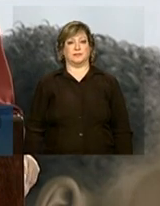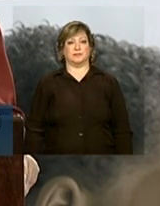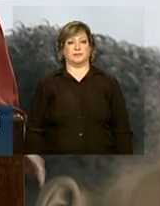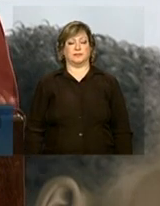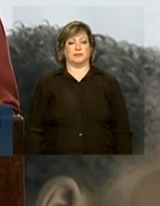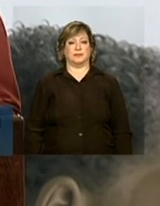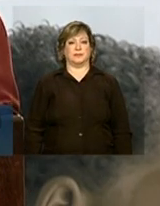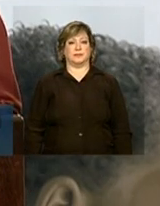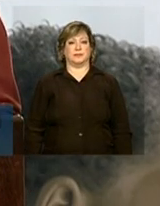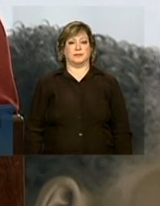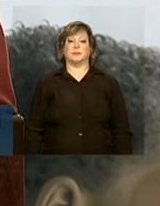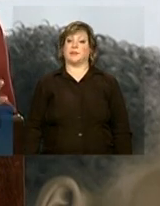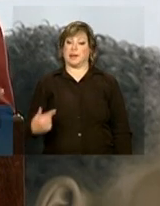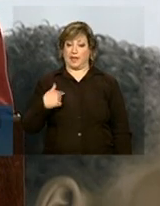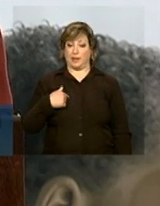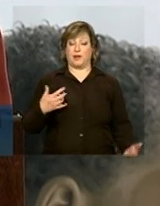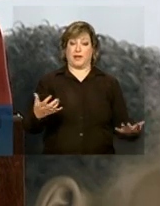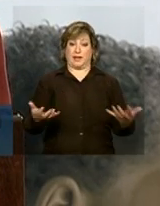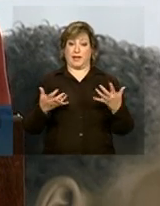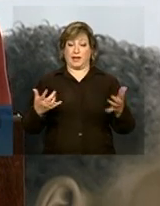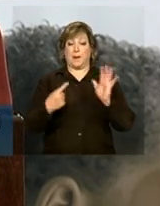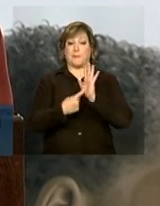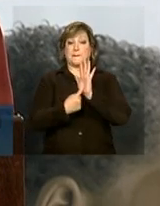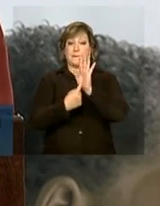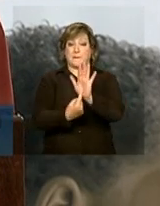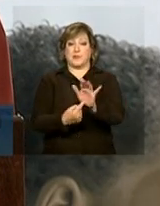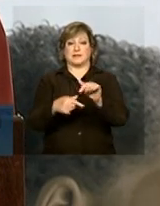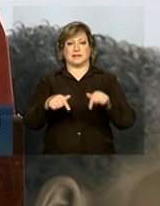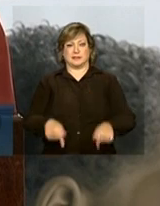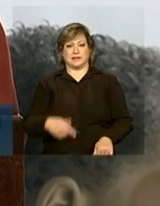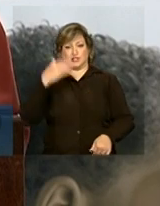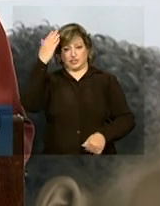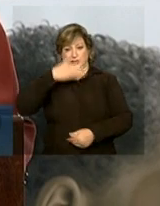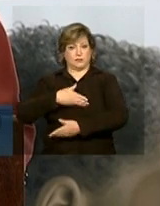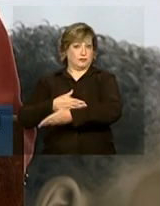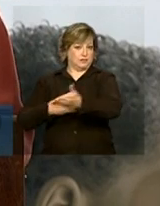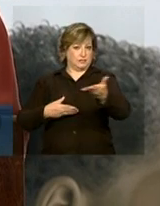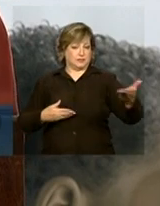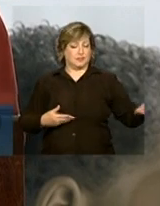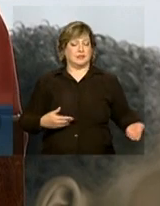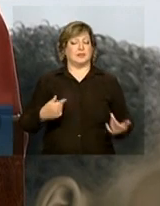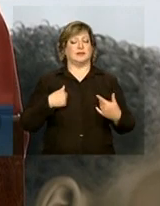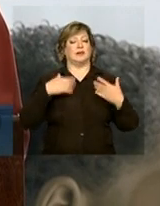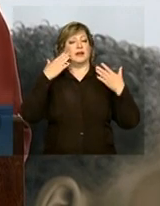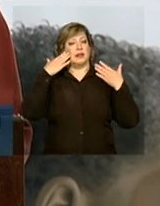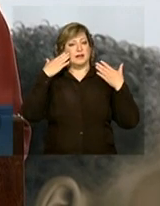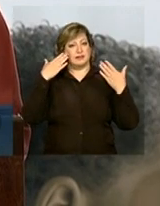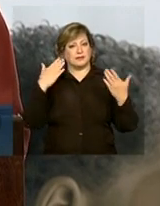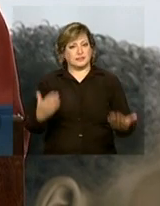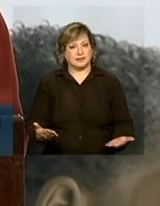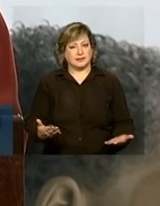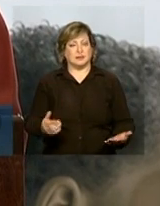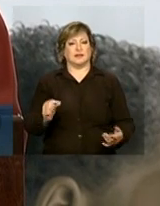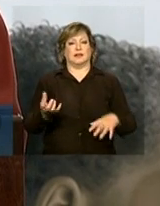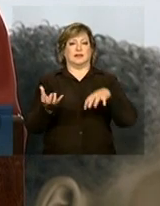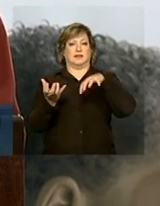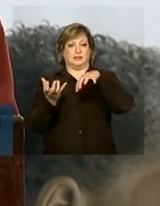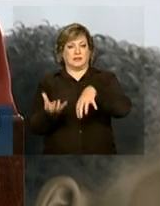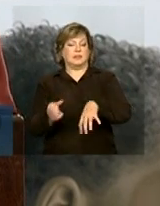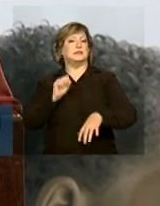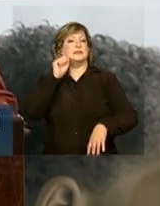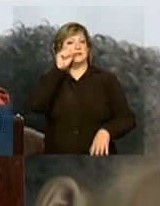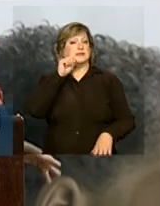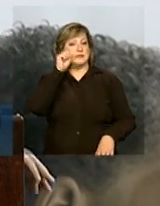E eu quero manifestar aqui publicamente o meu agradecimento à Câmara e ao